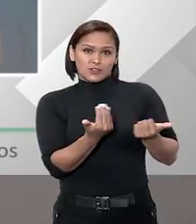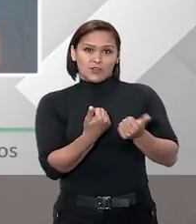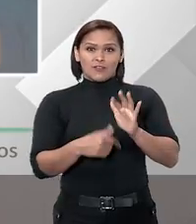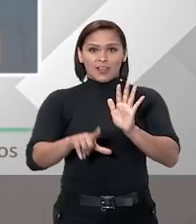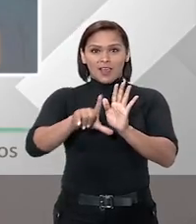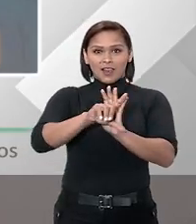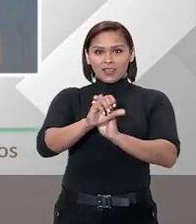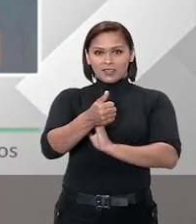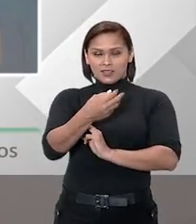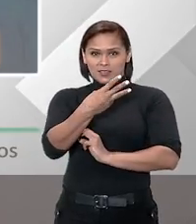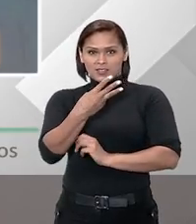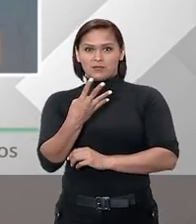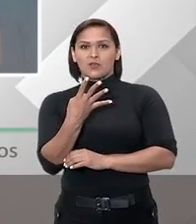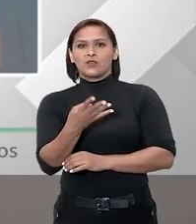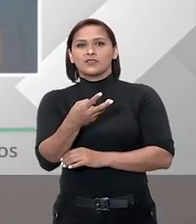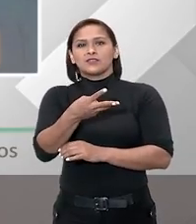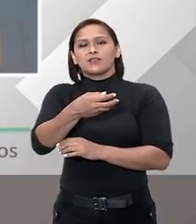A Lei